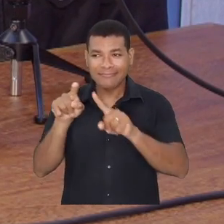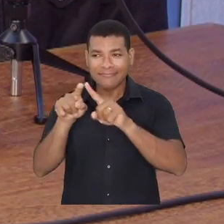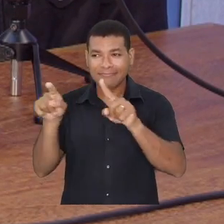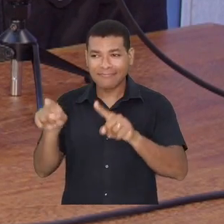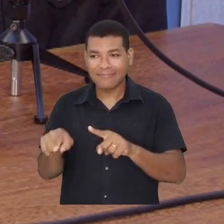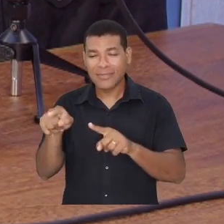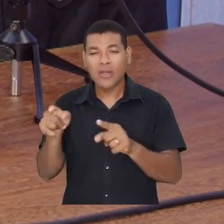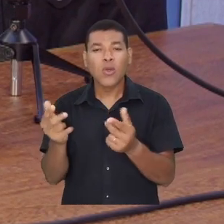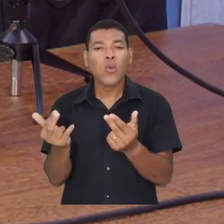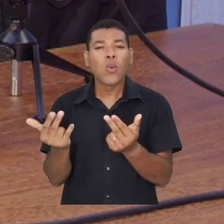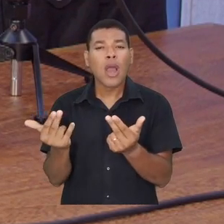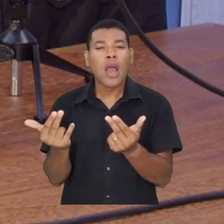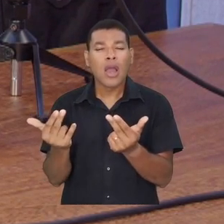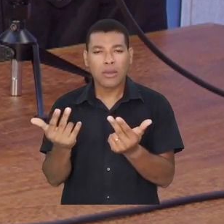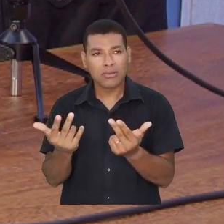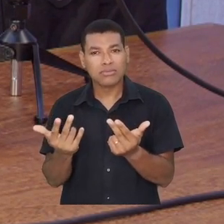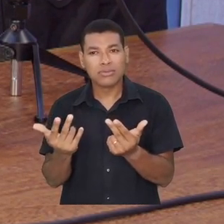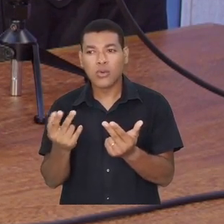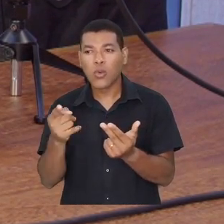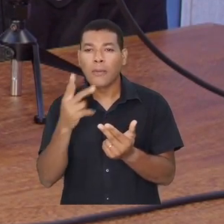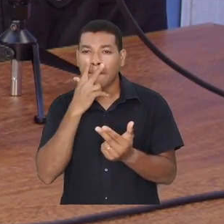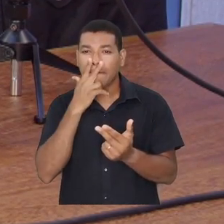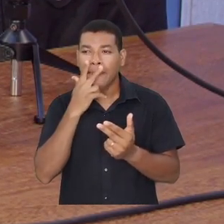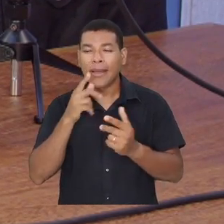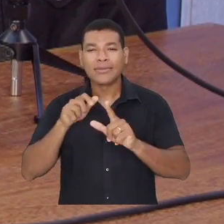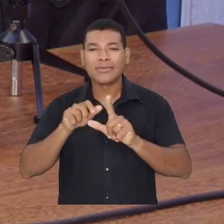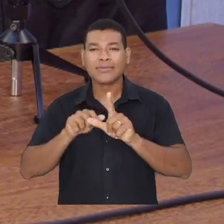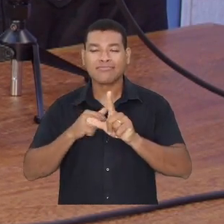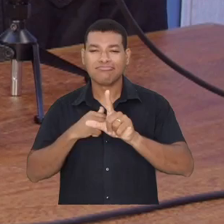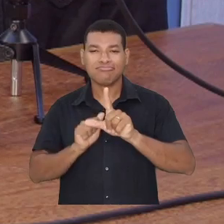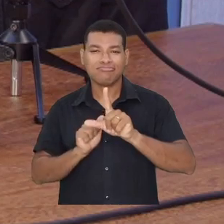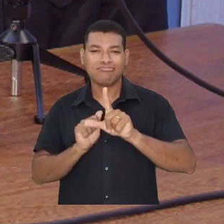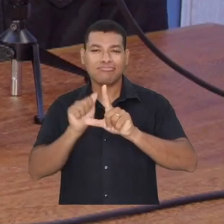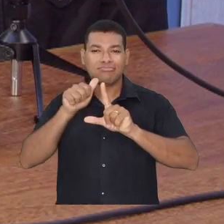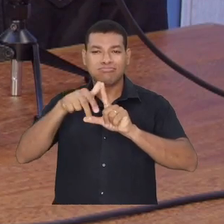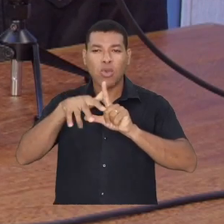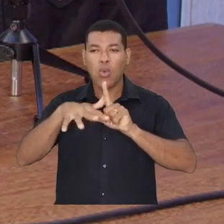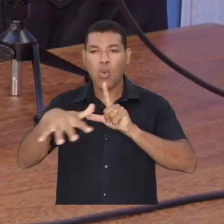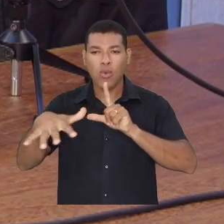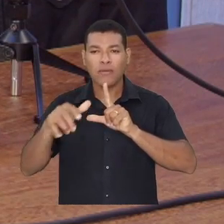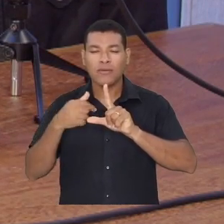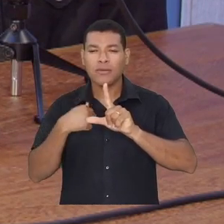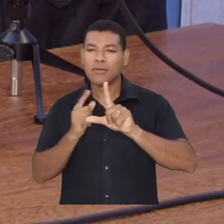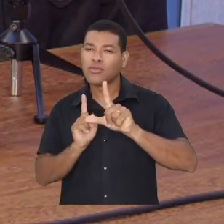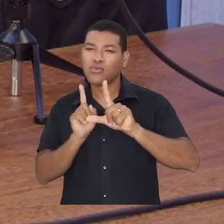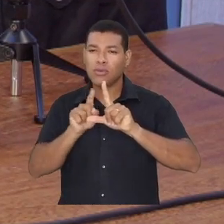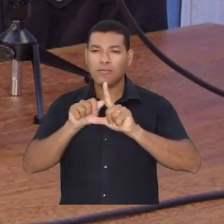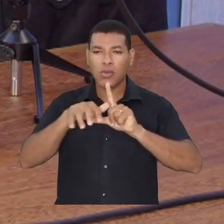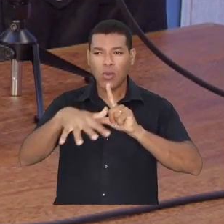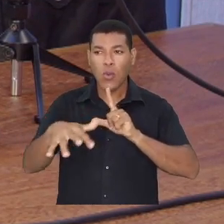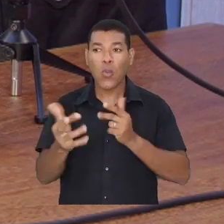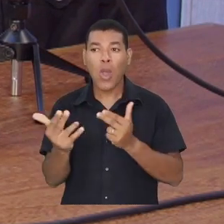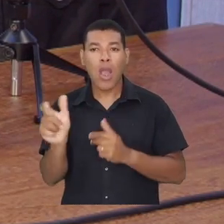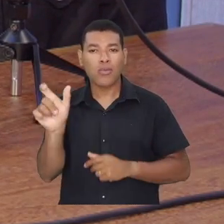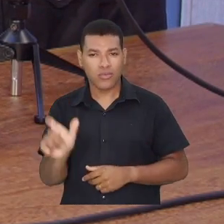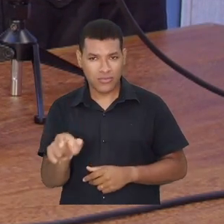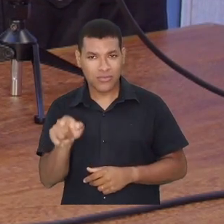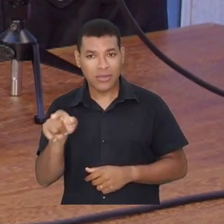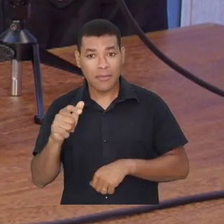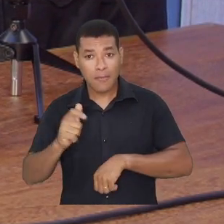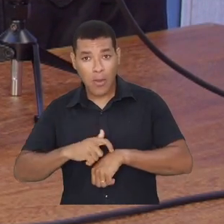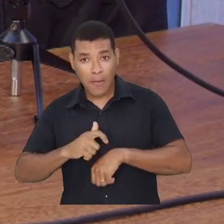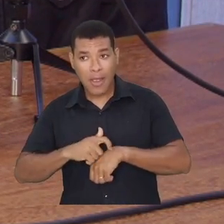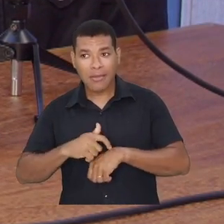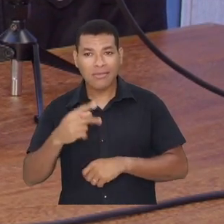como um influenciador, uma influenciadora, uma pessoa uhum. que pode ter uma influência muito positiva na